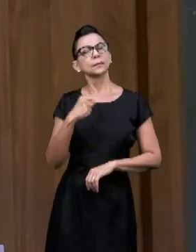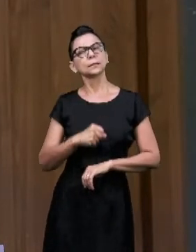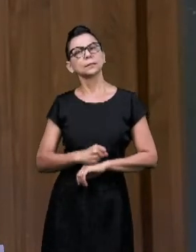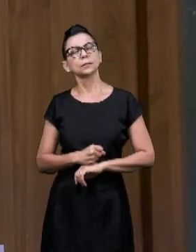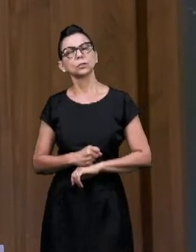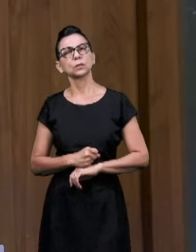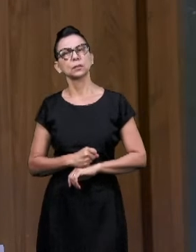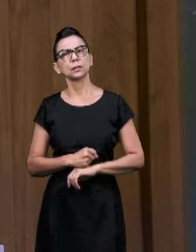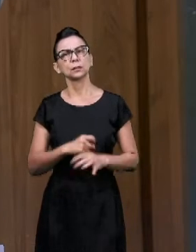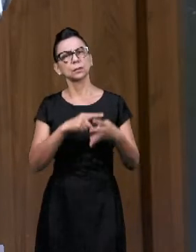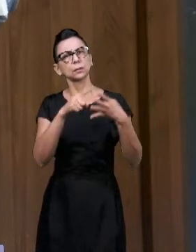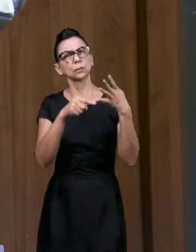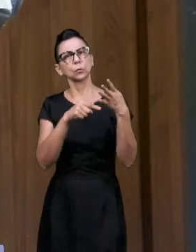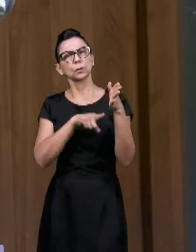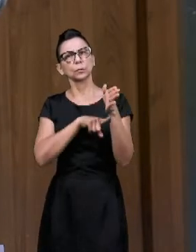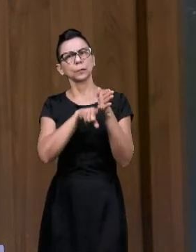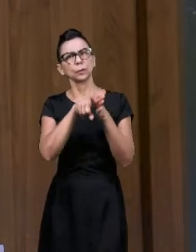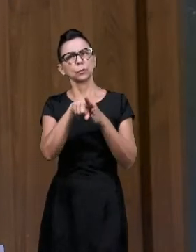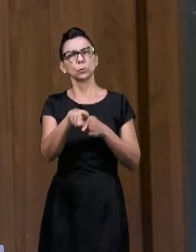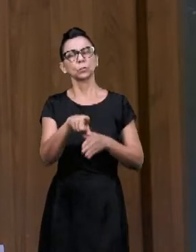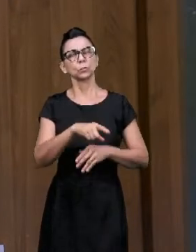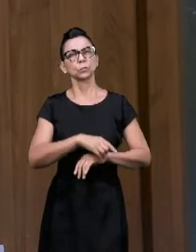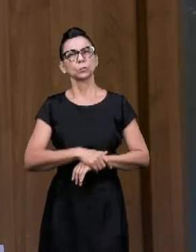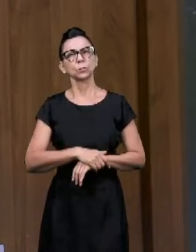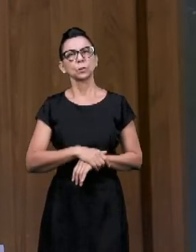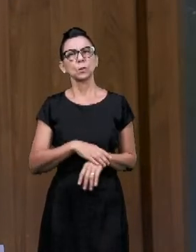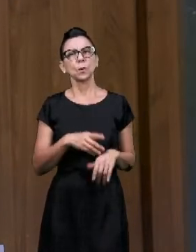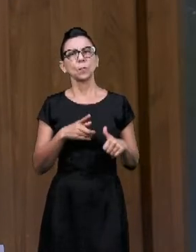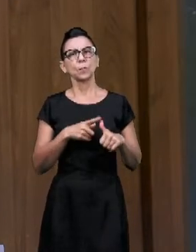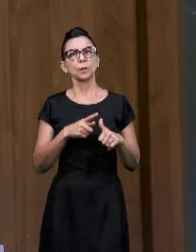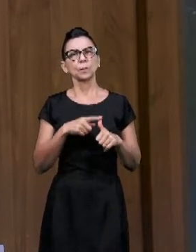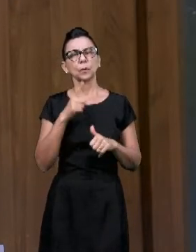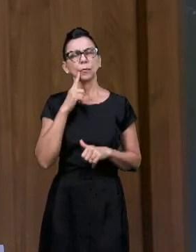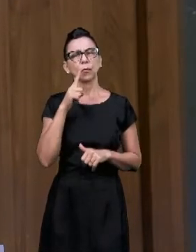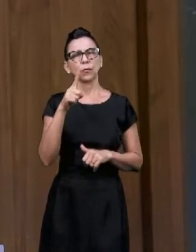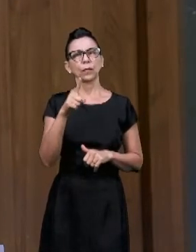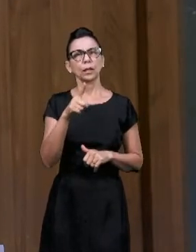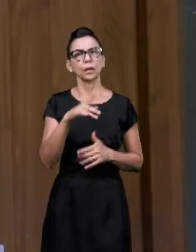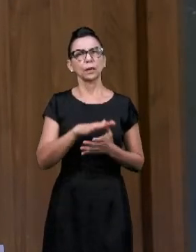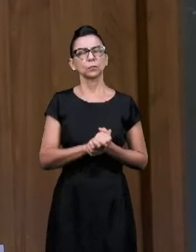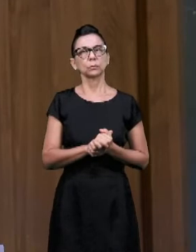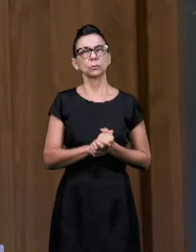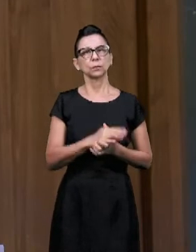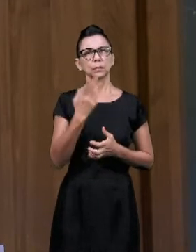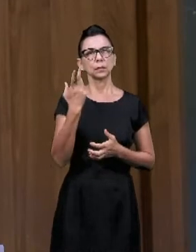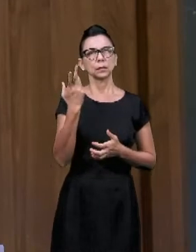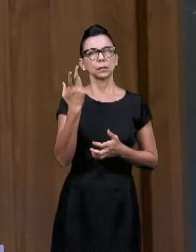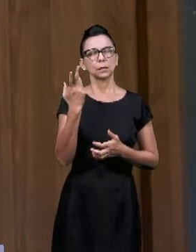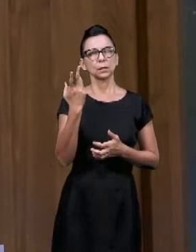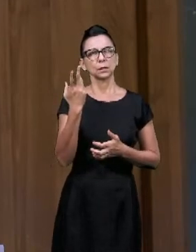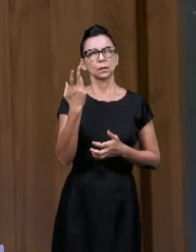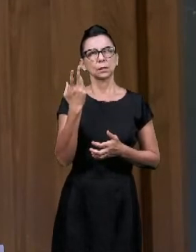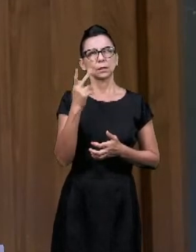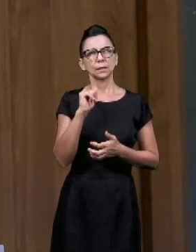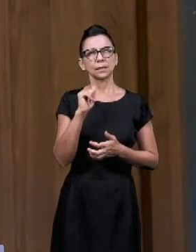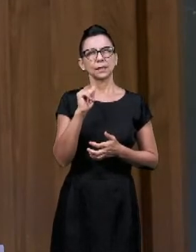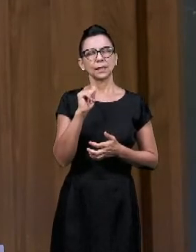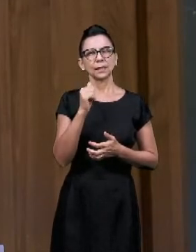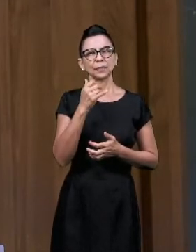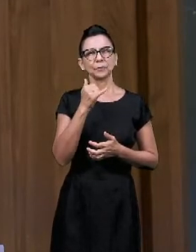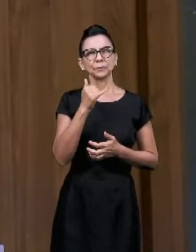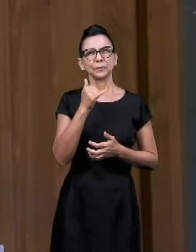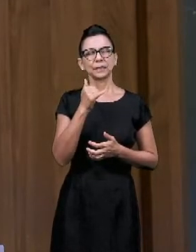essa quarta pergunta. Nós vamos ter primeiramente o nosso irmão Felipe, lá do Ceará. O Felipe pertence ao grupo de